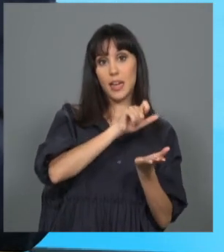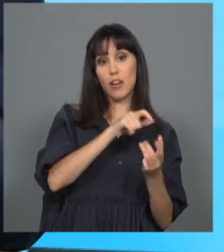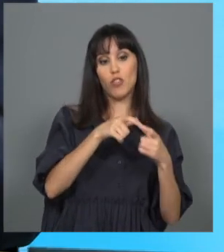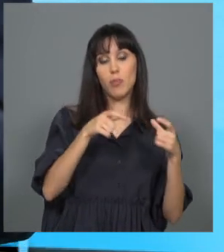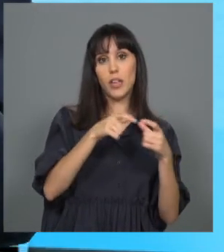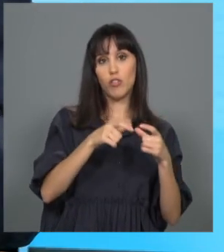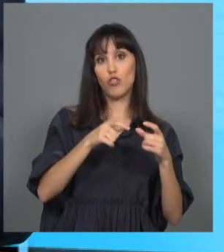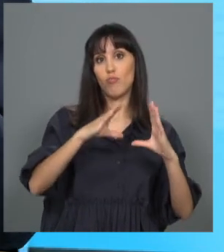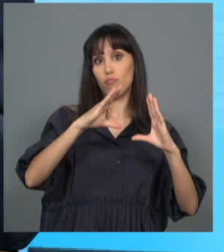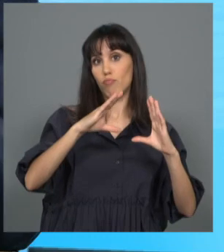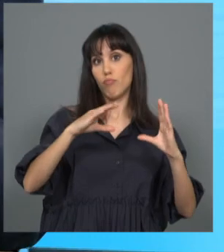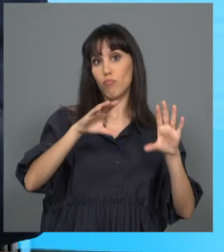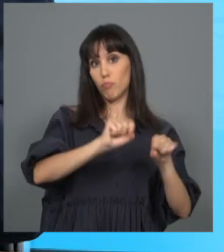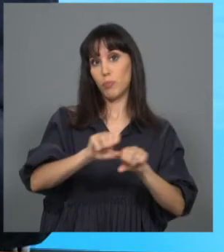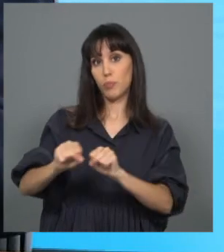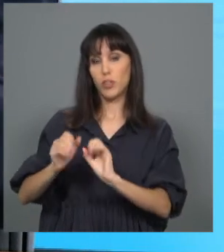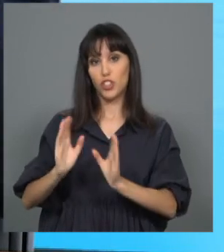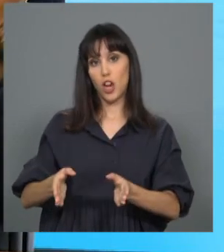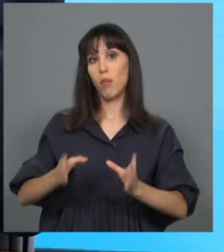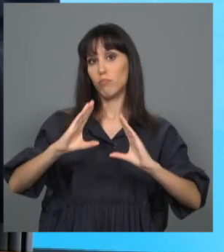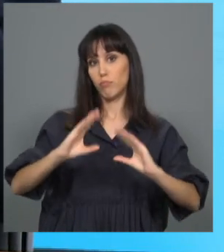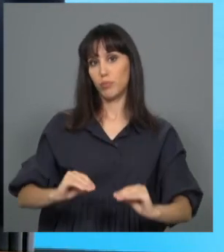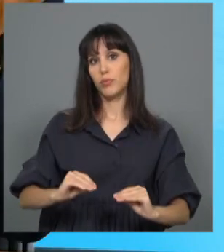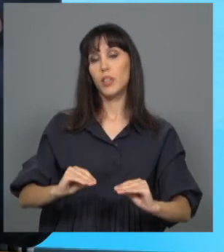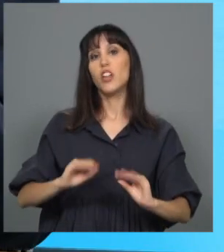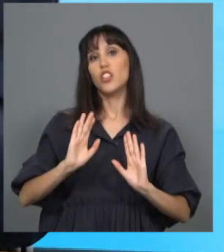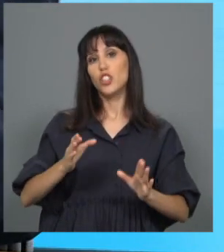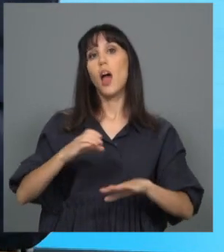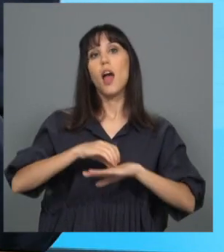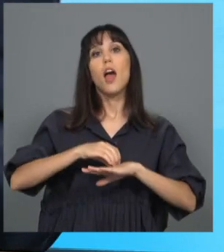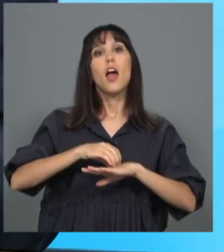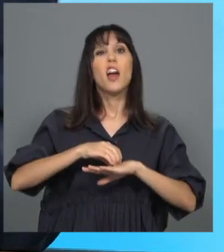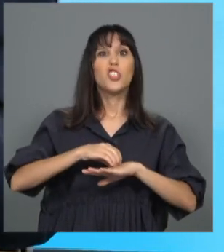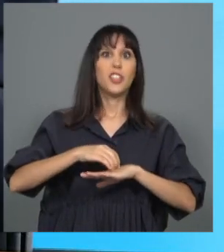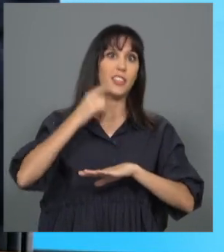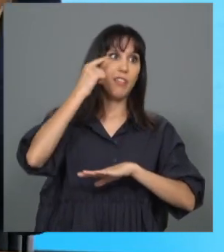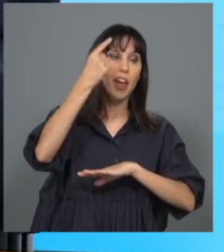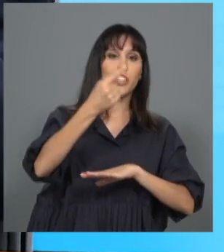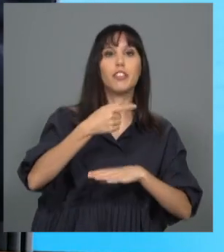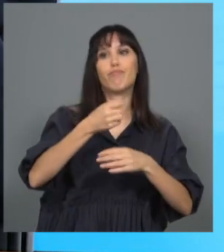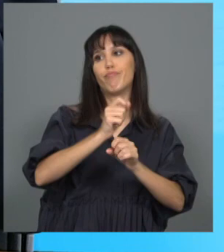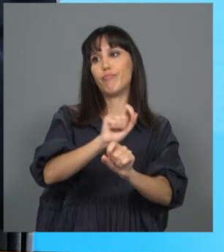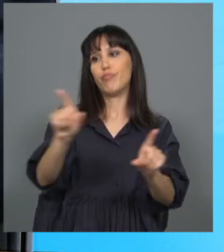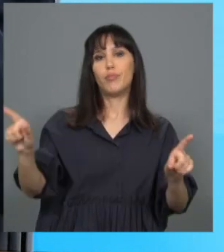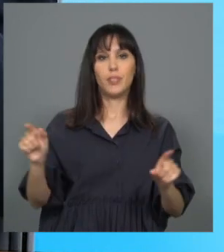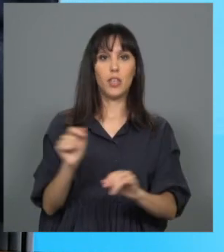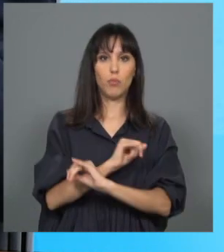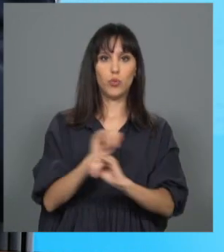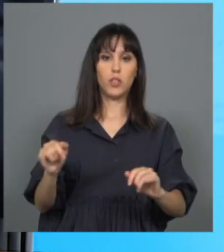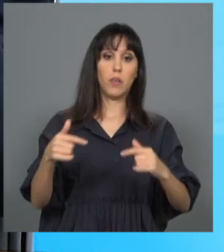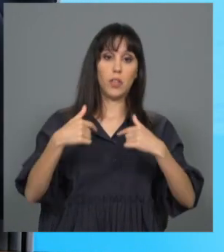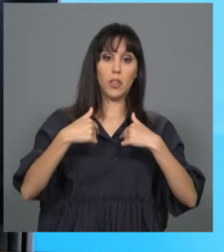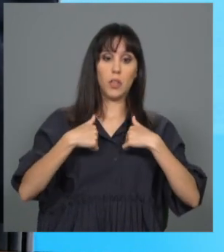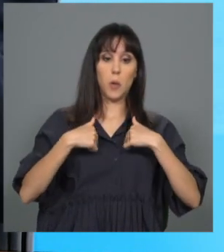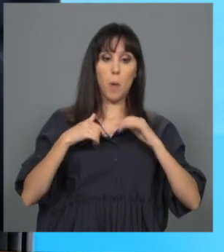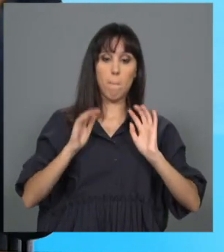nas agências de viagem para distribuir por aí, mas não é possível. E pronto, e eu retirei